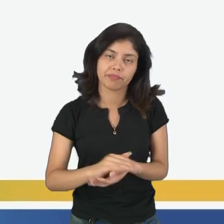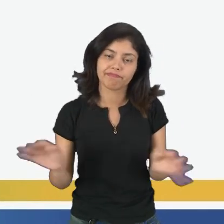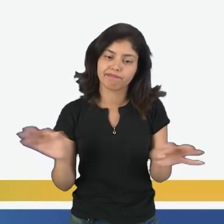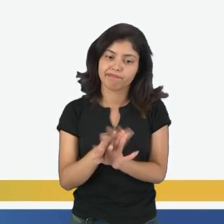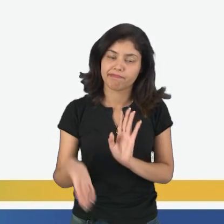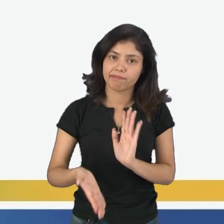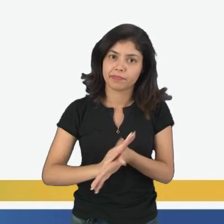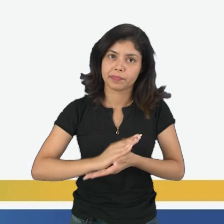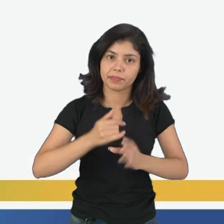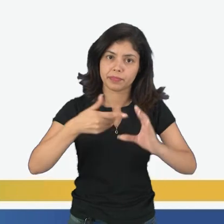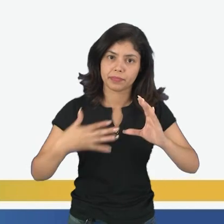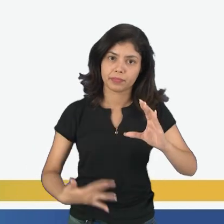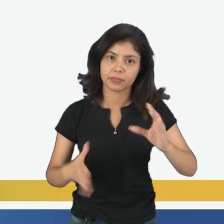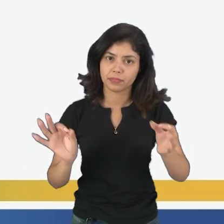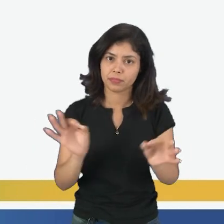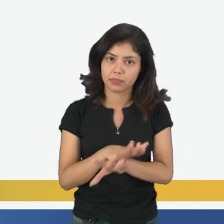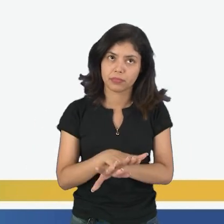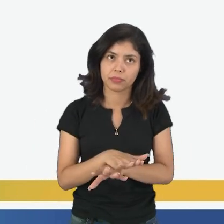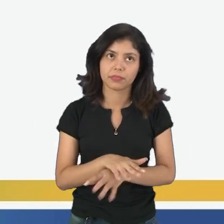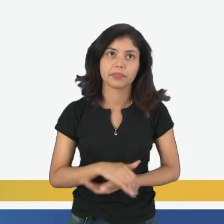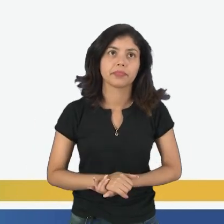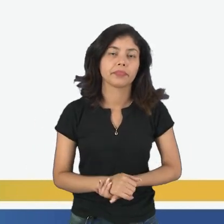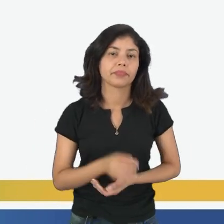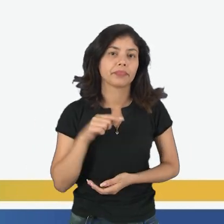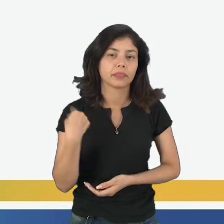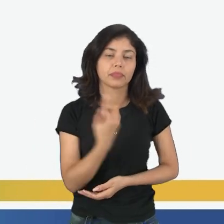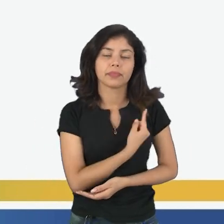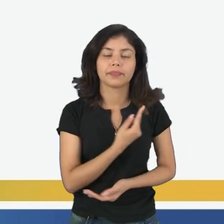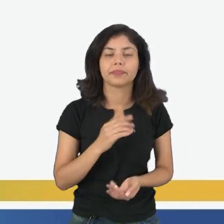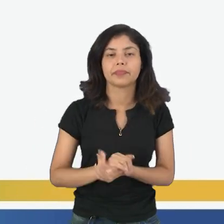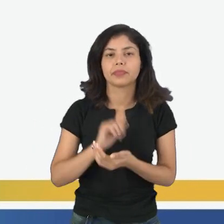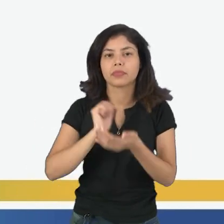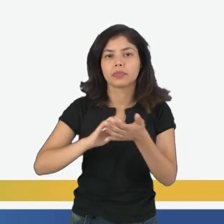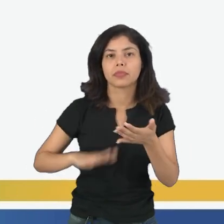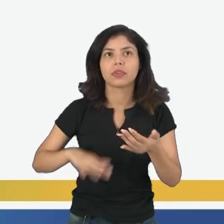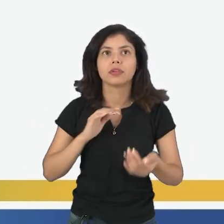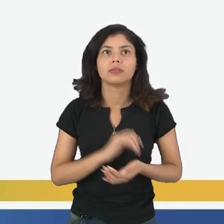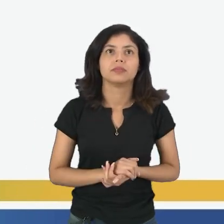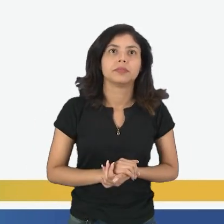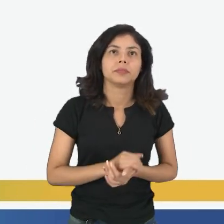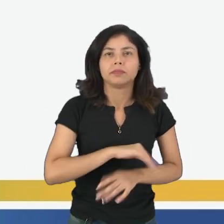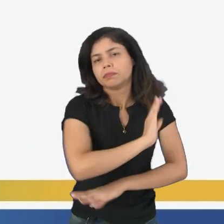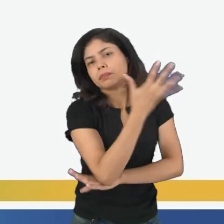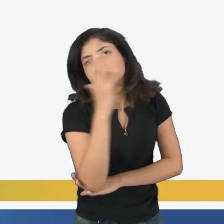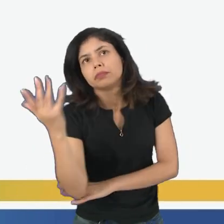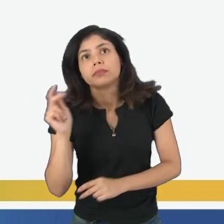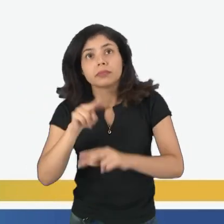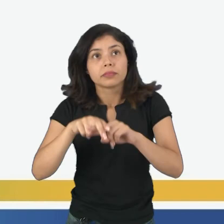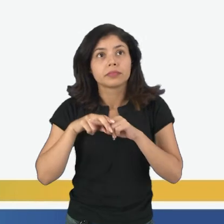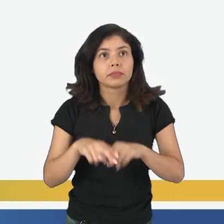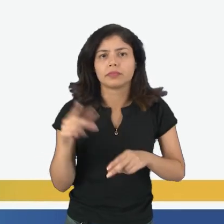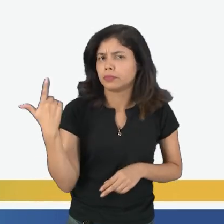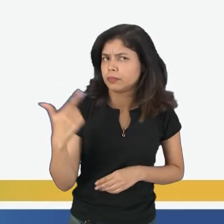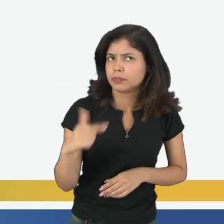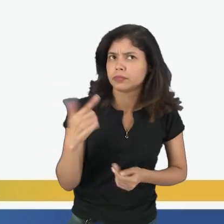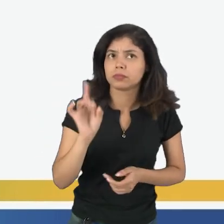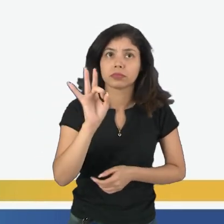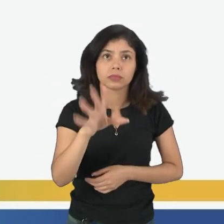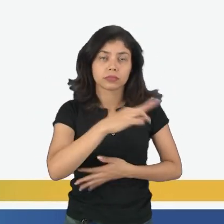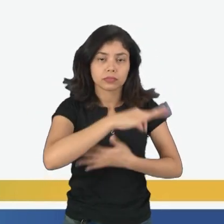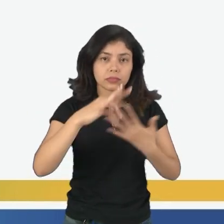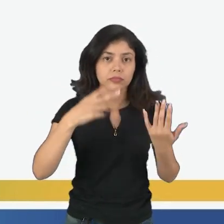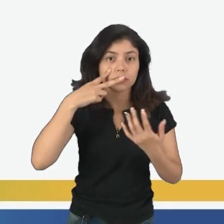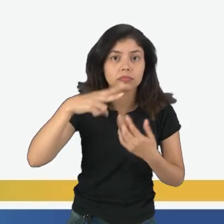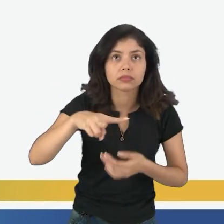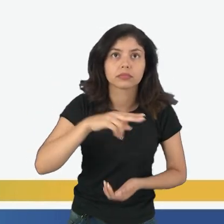como tantos outros. E aí vamos para o nosso exercitando, presta atenção. Uma paisagem, portanto, não é formada apenas